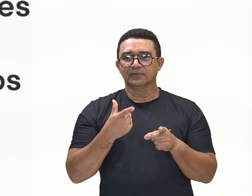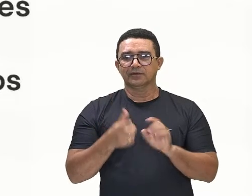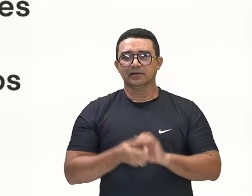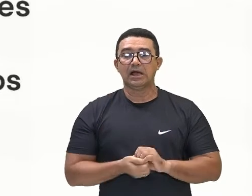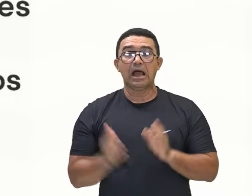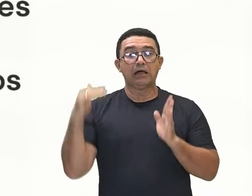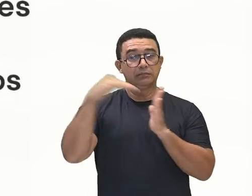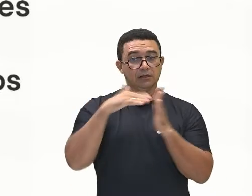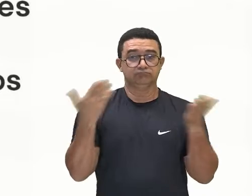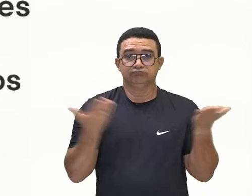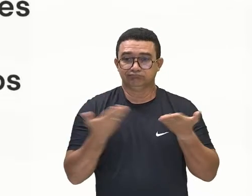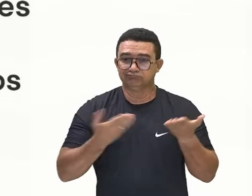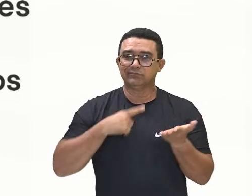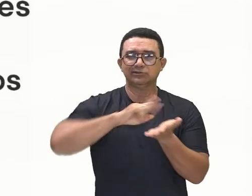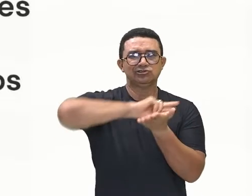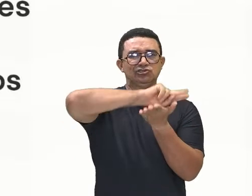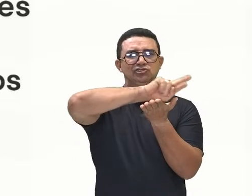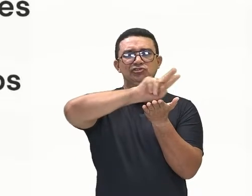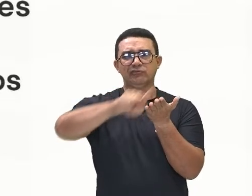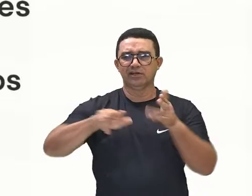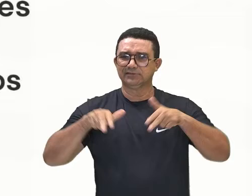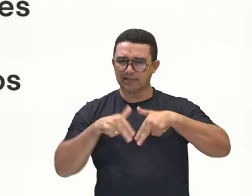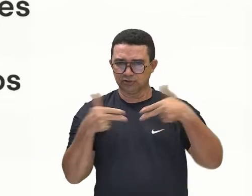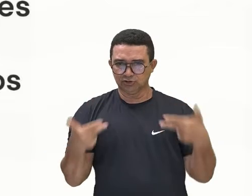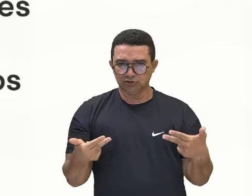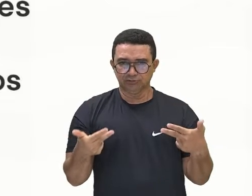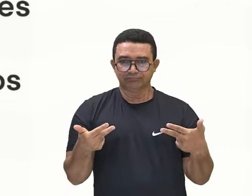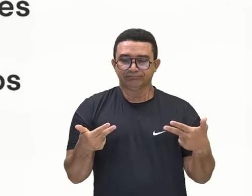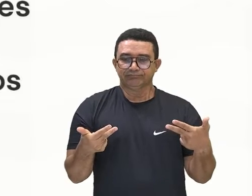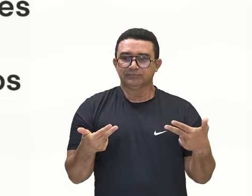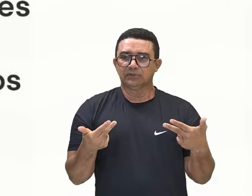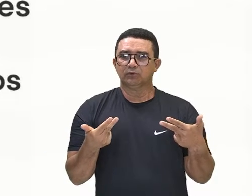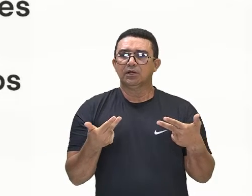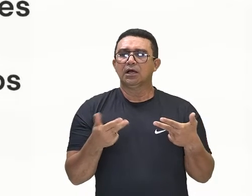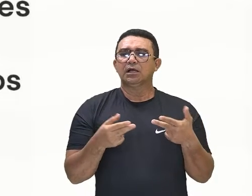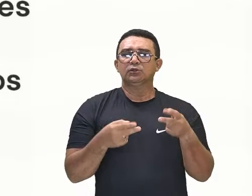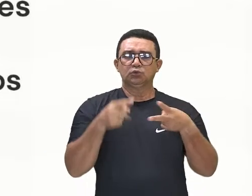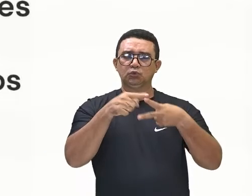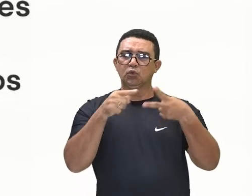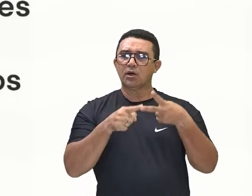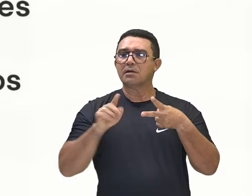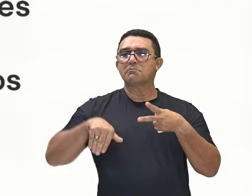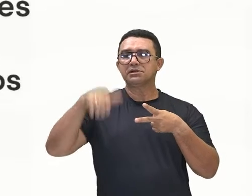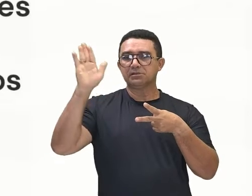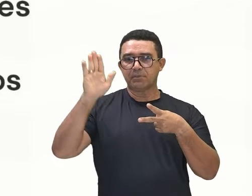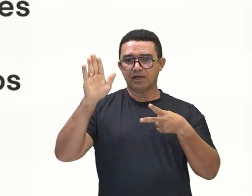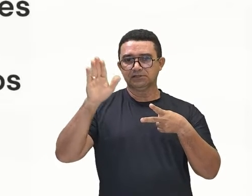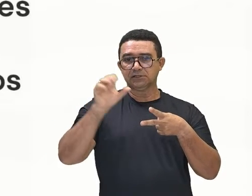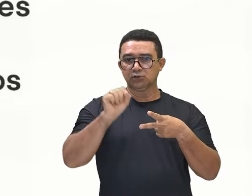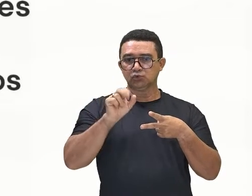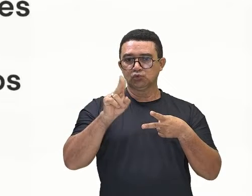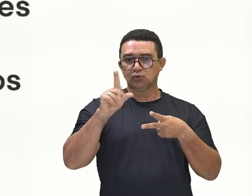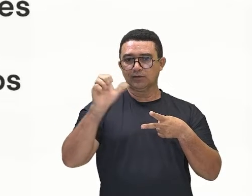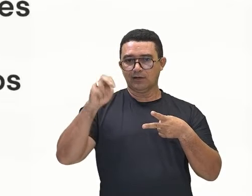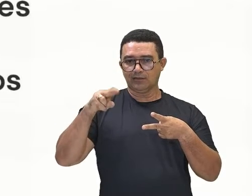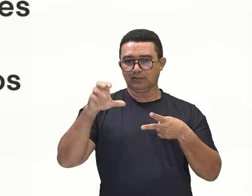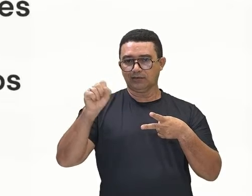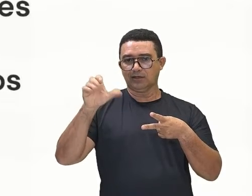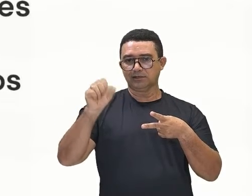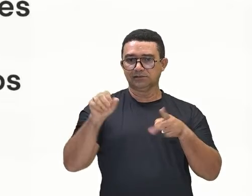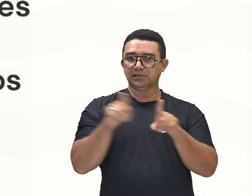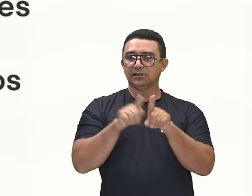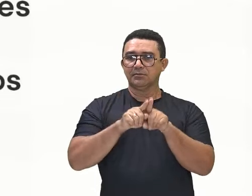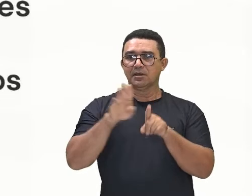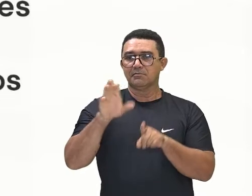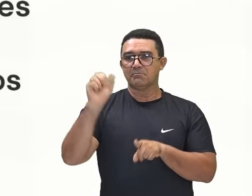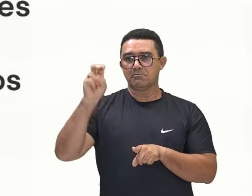até hoje, diversas etnias. E as duas principais são os sudaneses e os bantos que vieram trazidos para